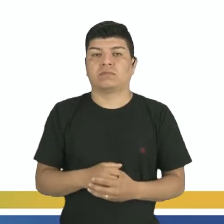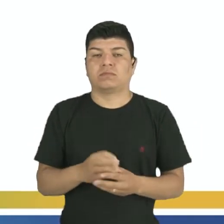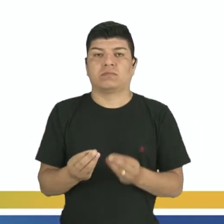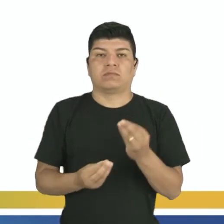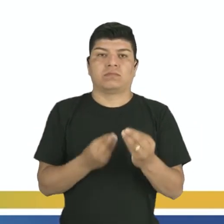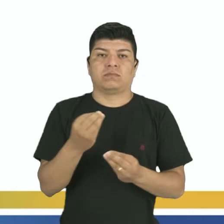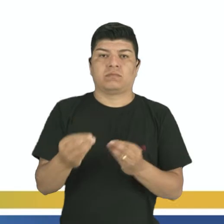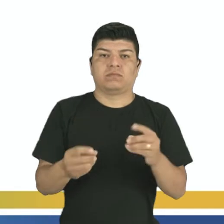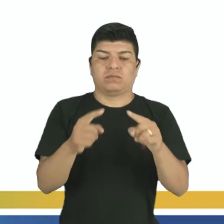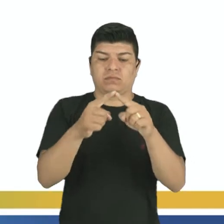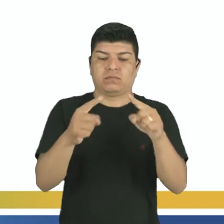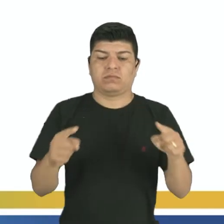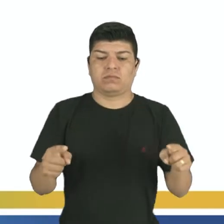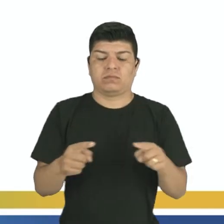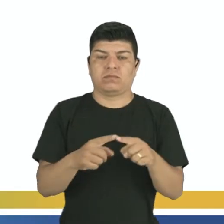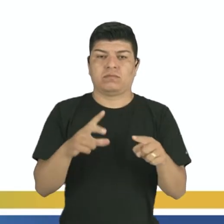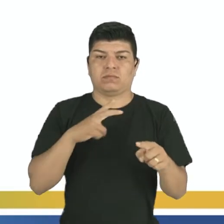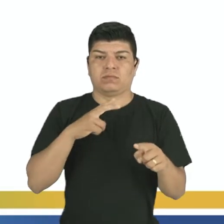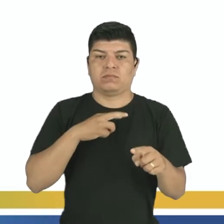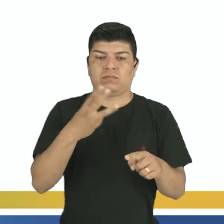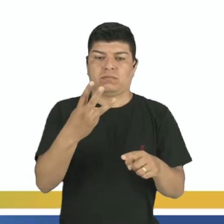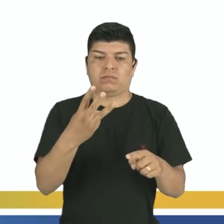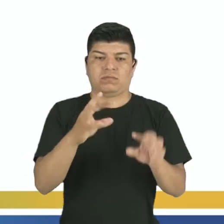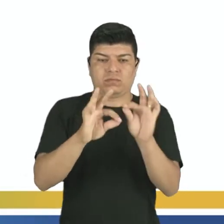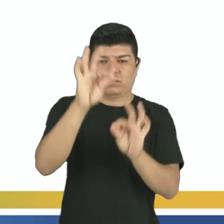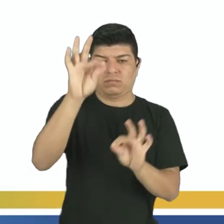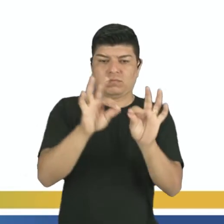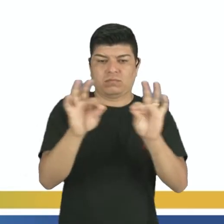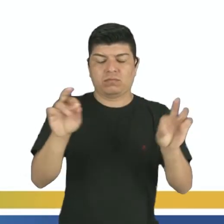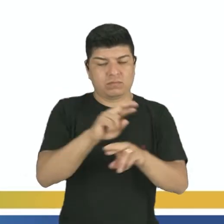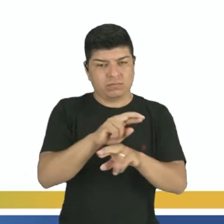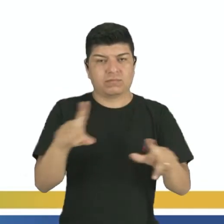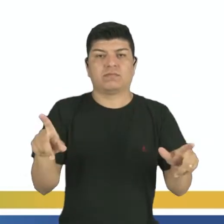que possui os 3 lados com medidas diferentes, certo?